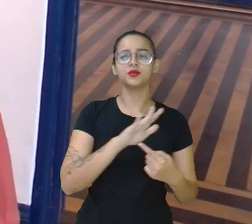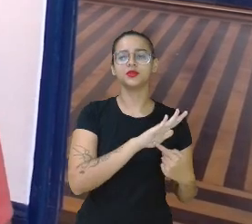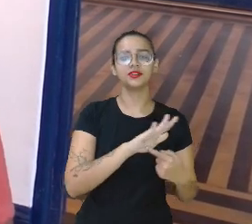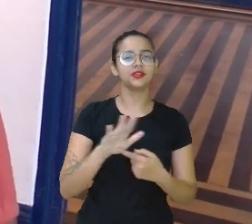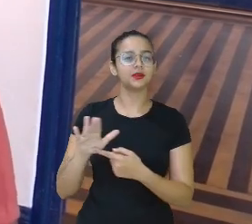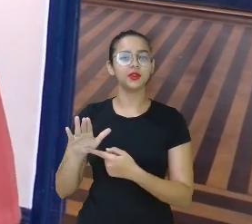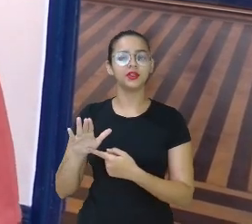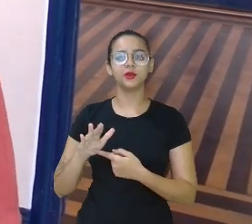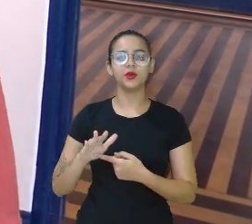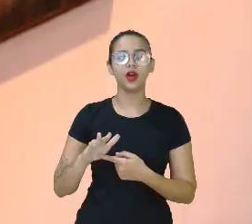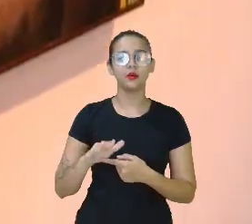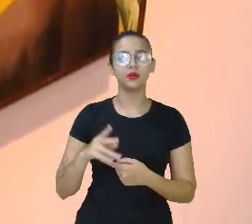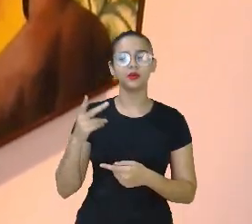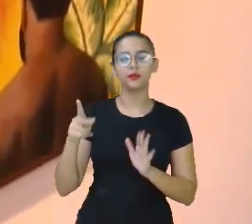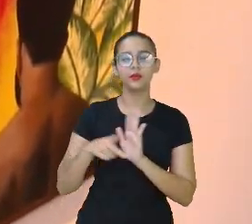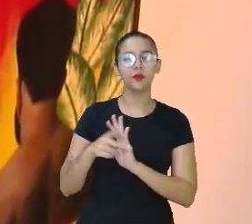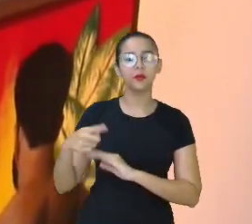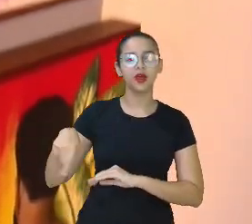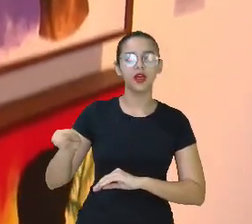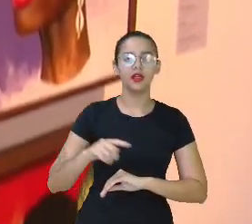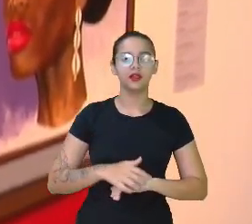exposição é para elas.